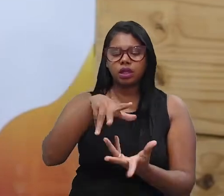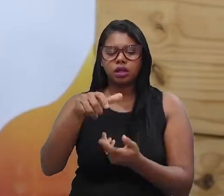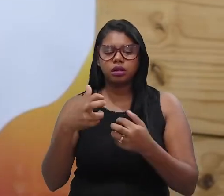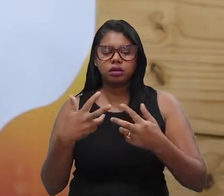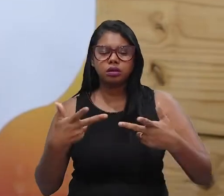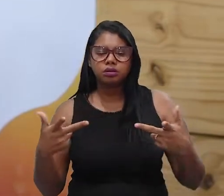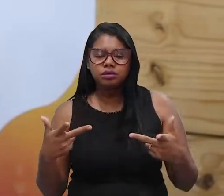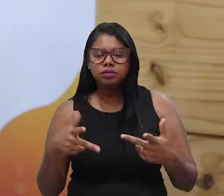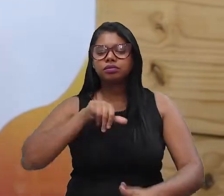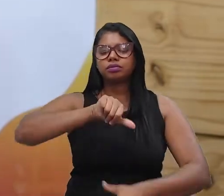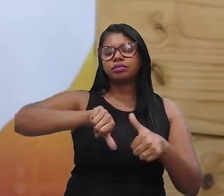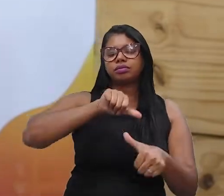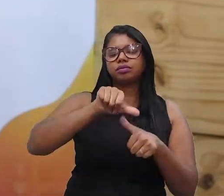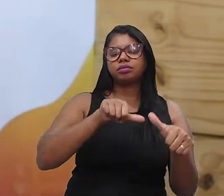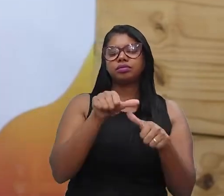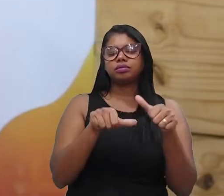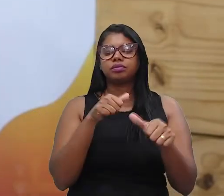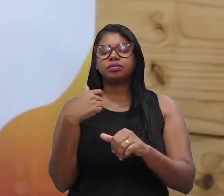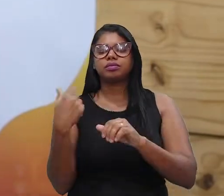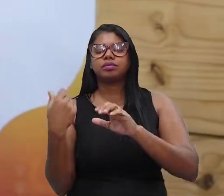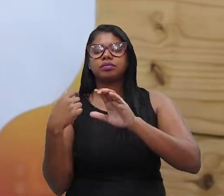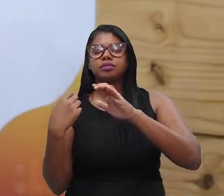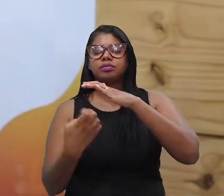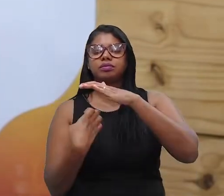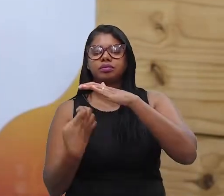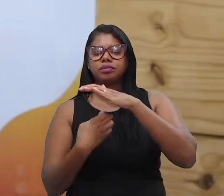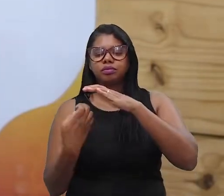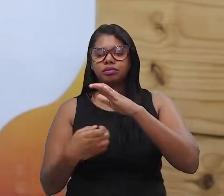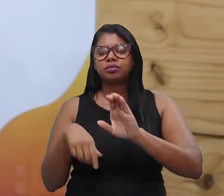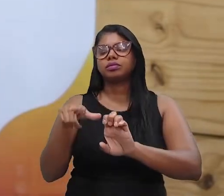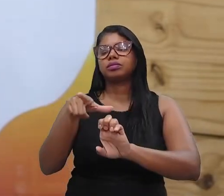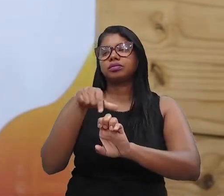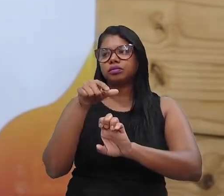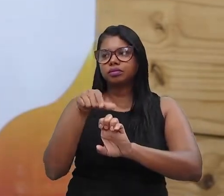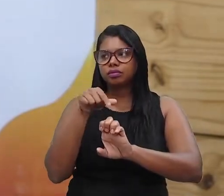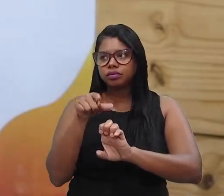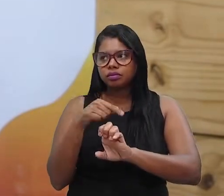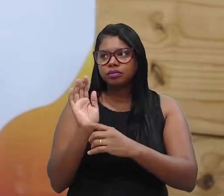isso transformasse em empresas ecologicamente